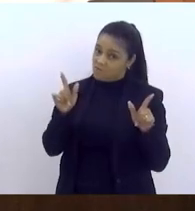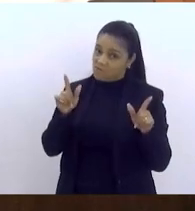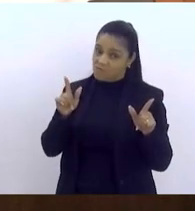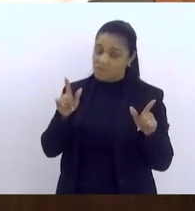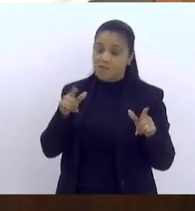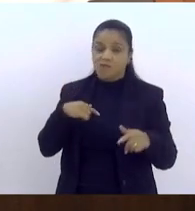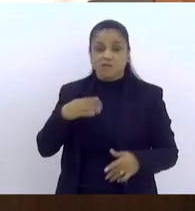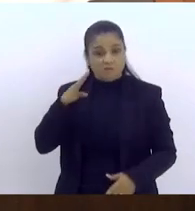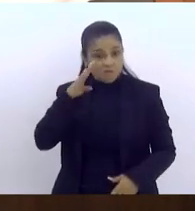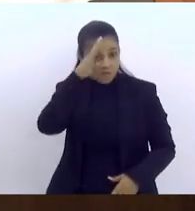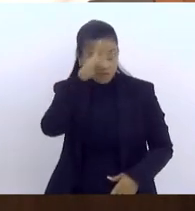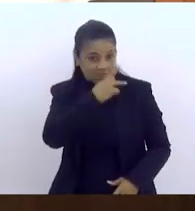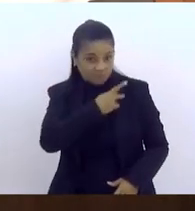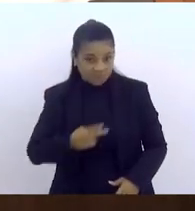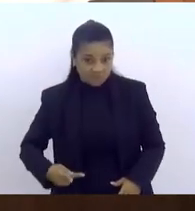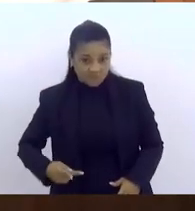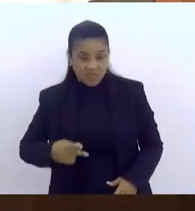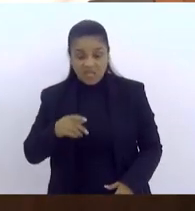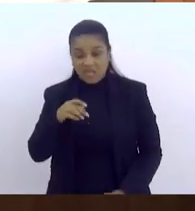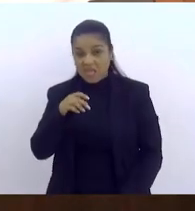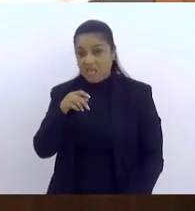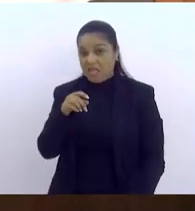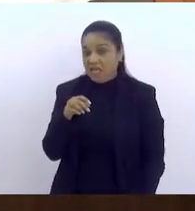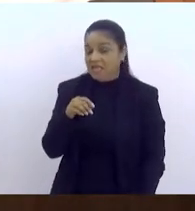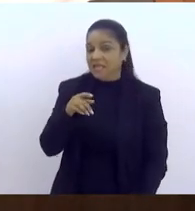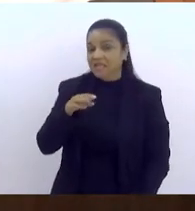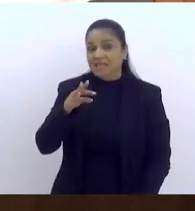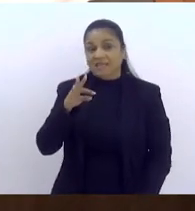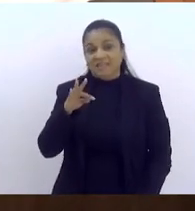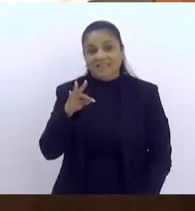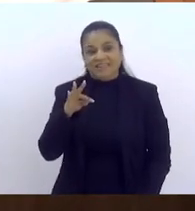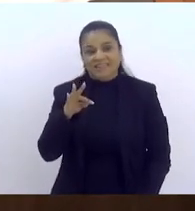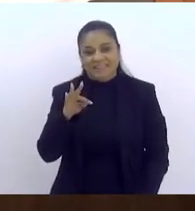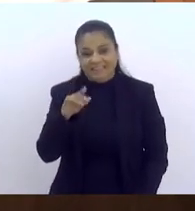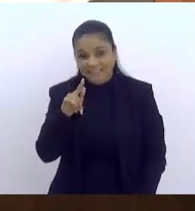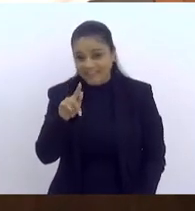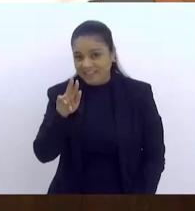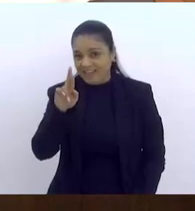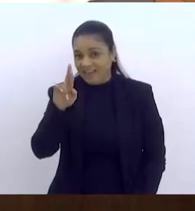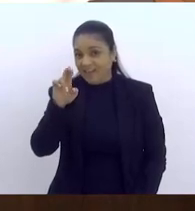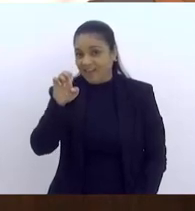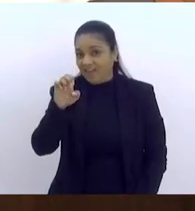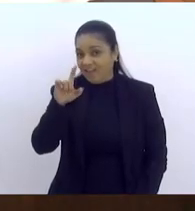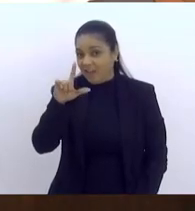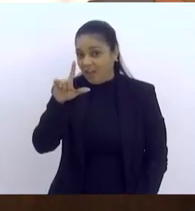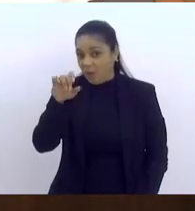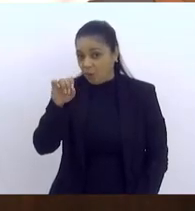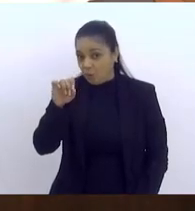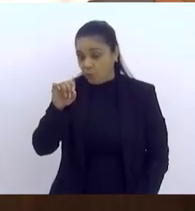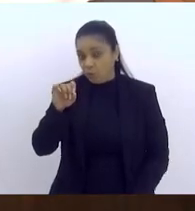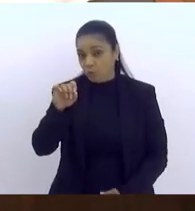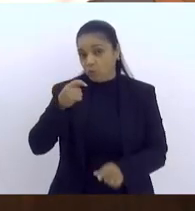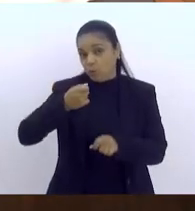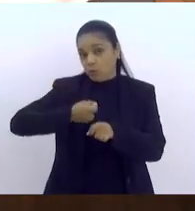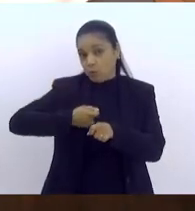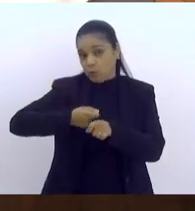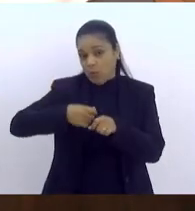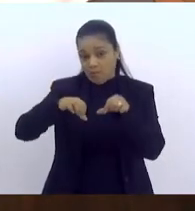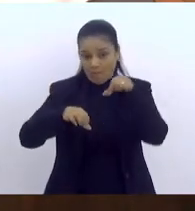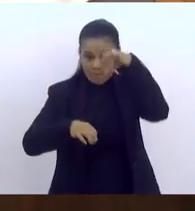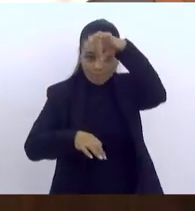duro. Imagina se fosse o presidente Bolsonaro que tivesse falado esses impropérios.